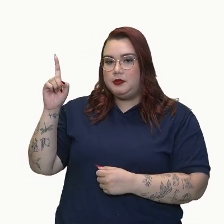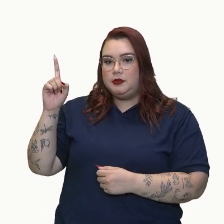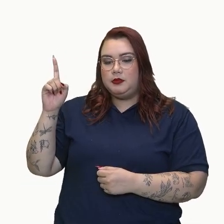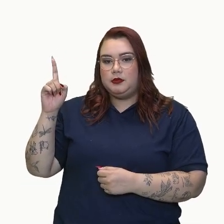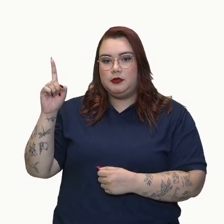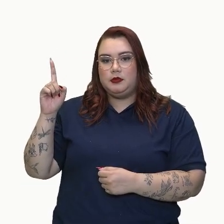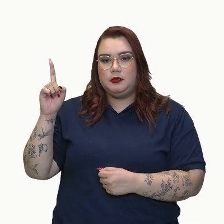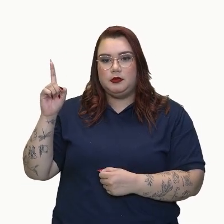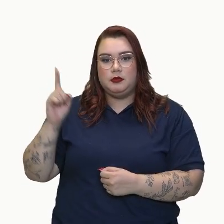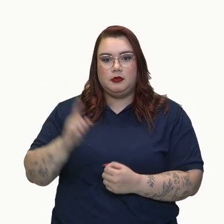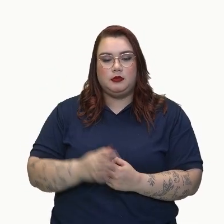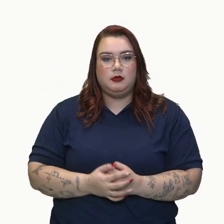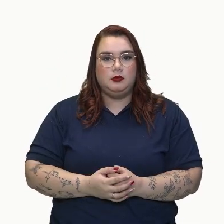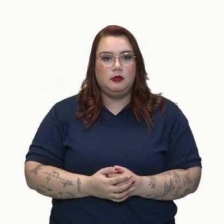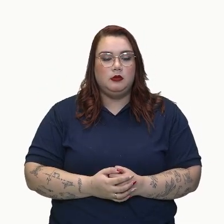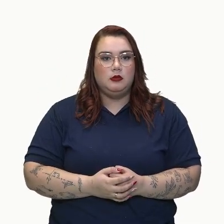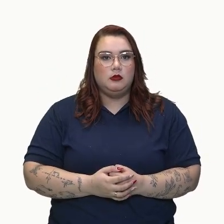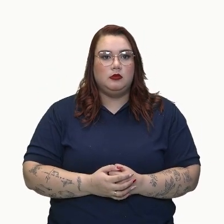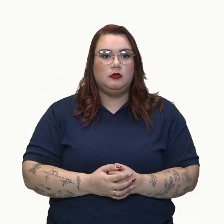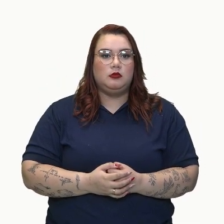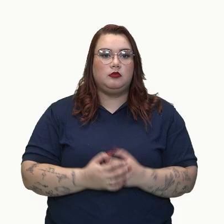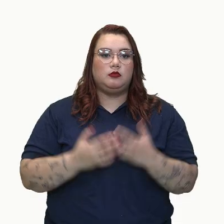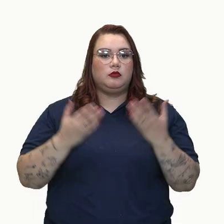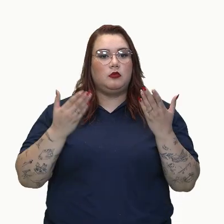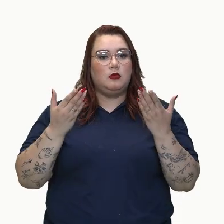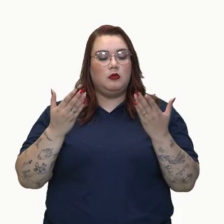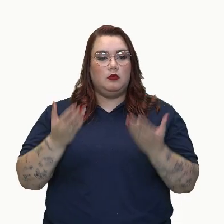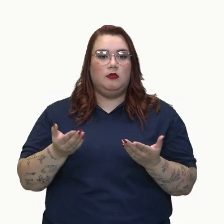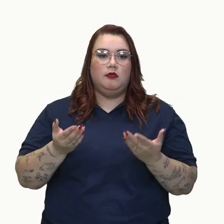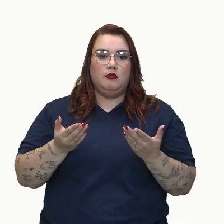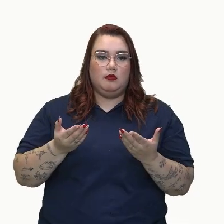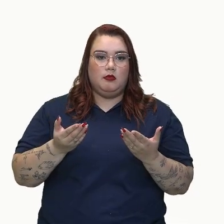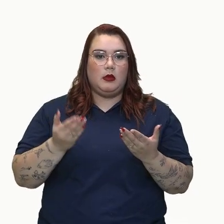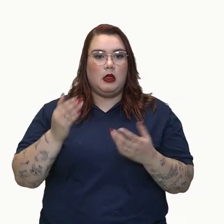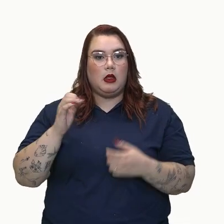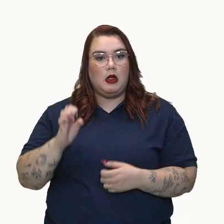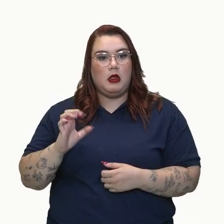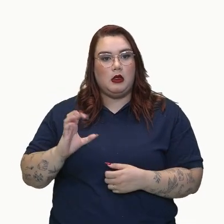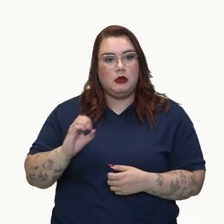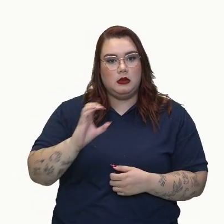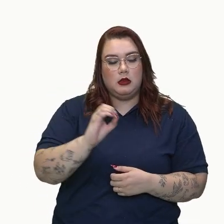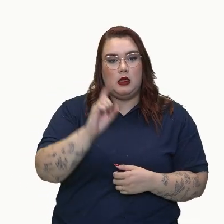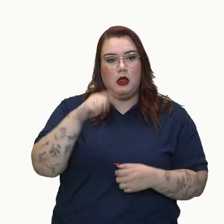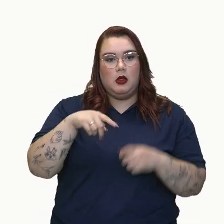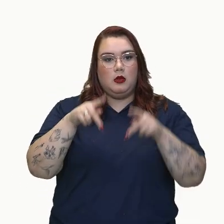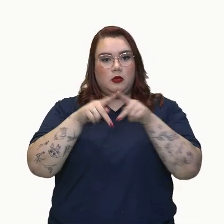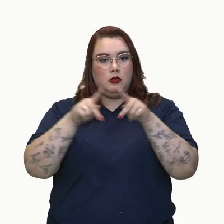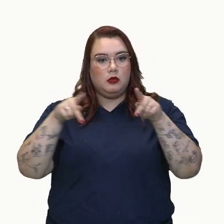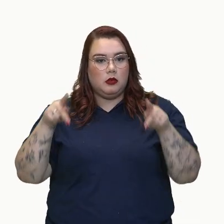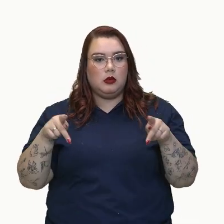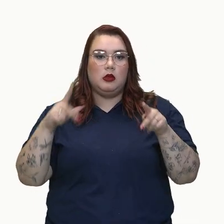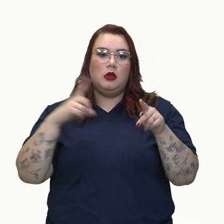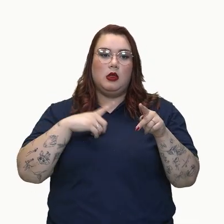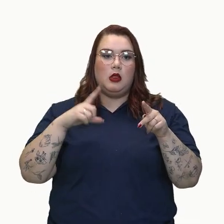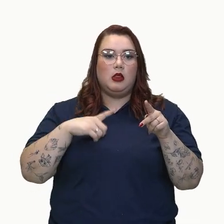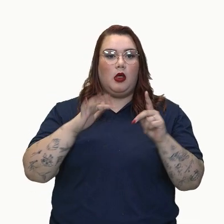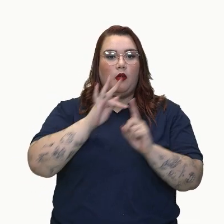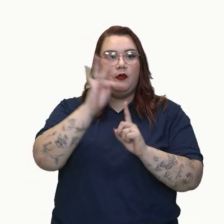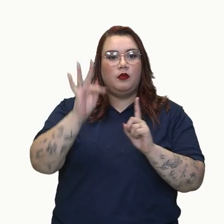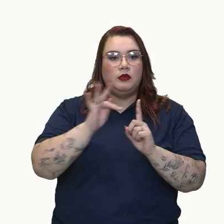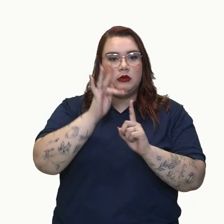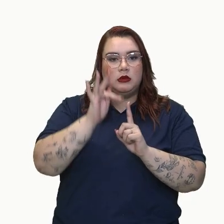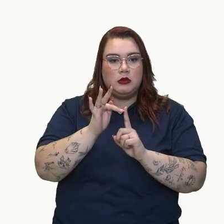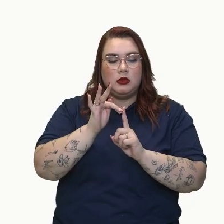e a gelatinase, tá? Ou seja, as enzimas são proteínas especializadas que atuam